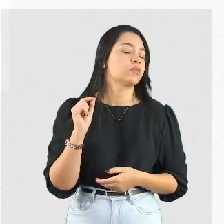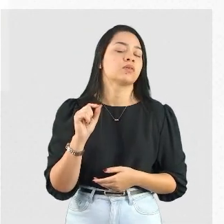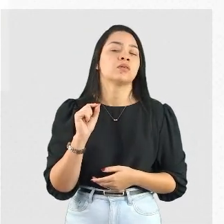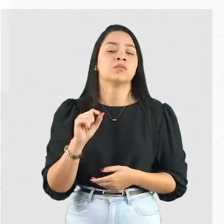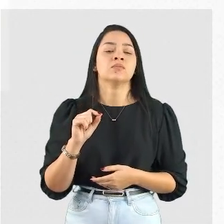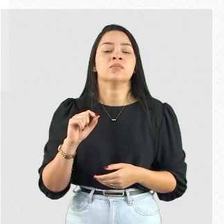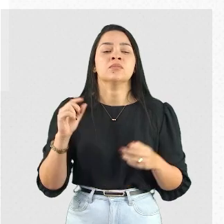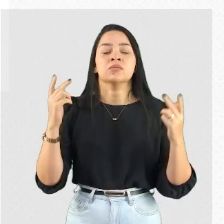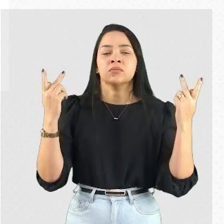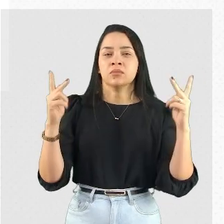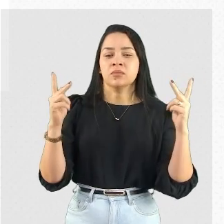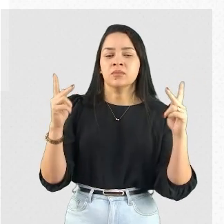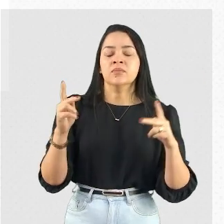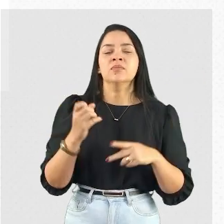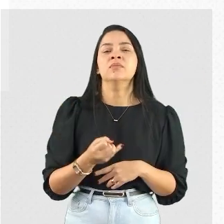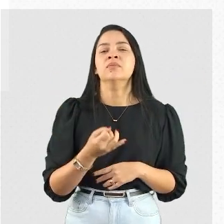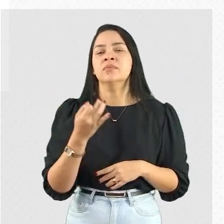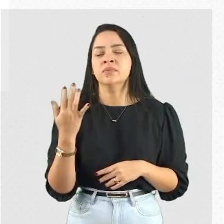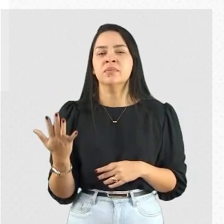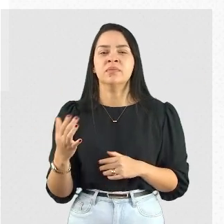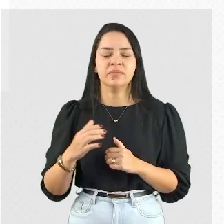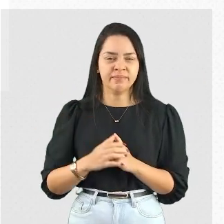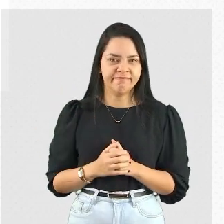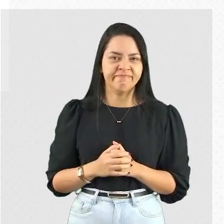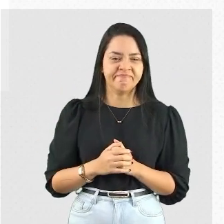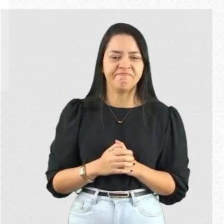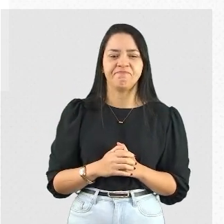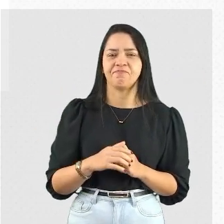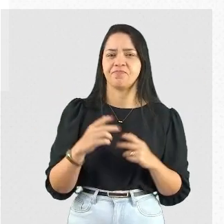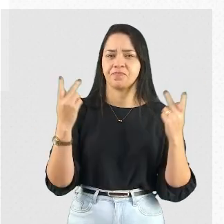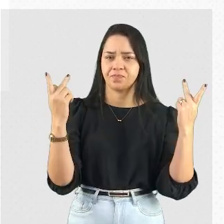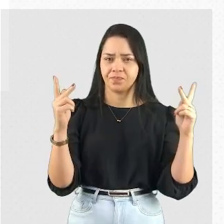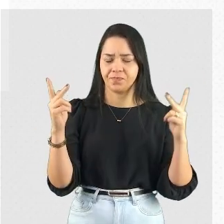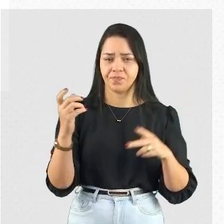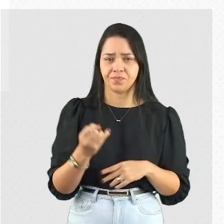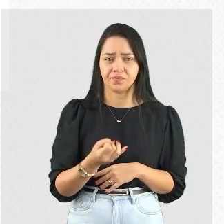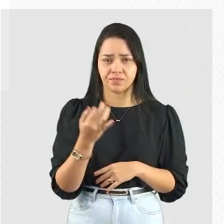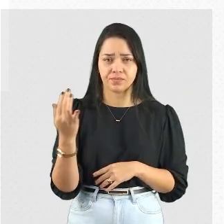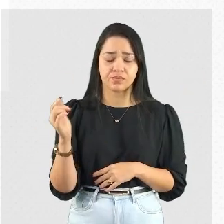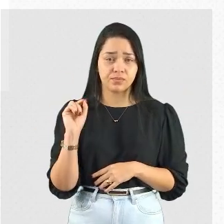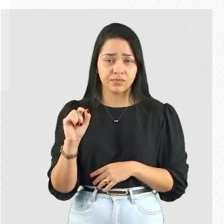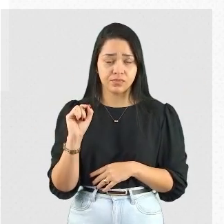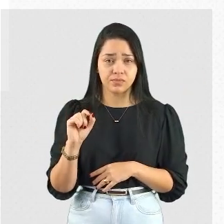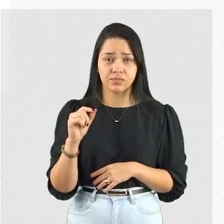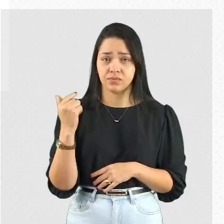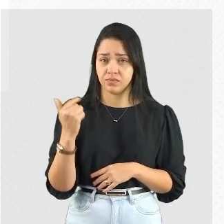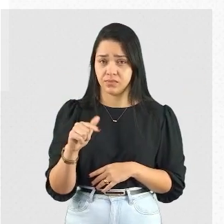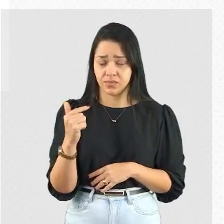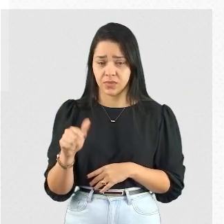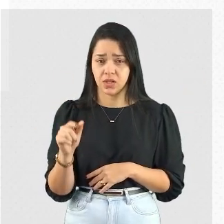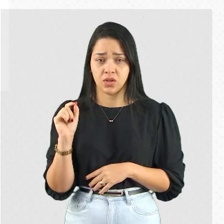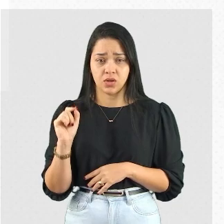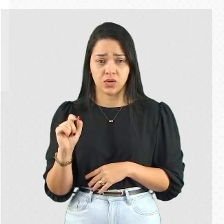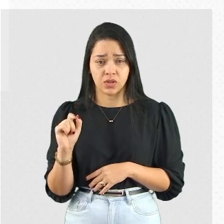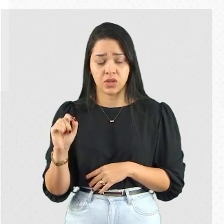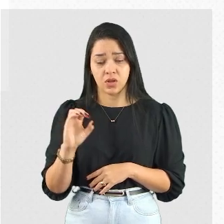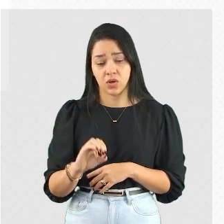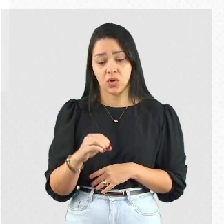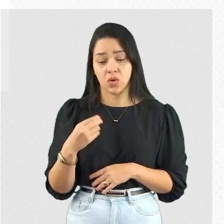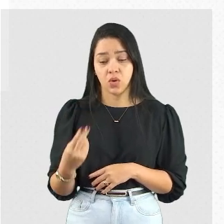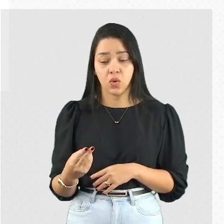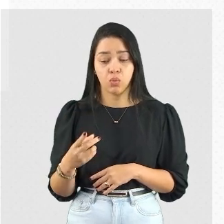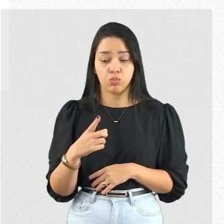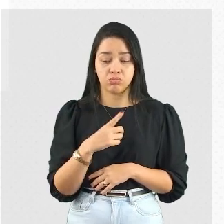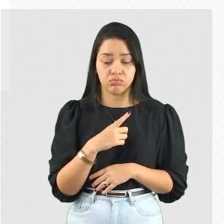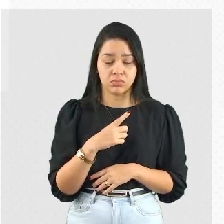herança quantitativa, tá, pessoal? A herança quantitativa, na verdade, ela não possui uma dominância ou